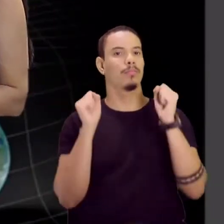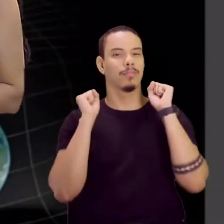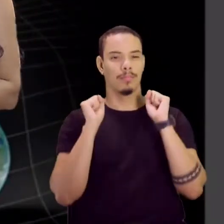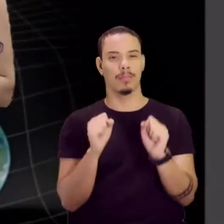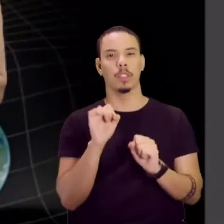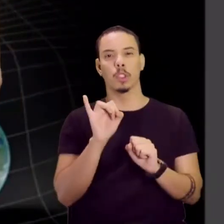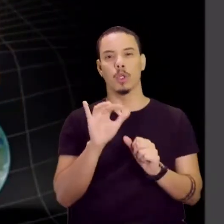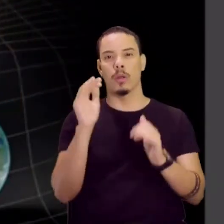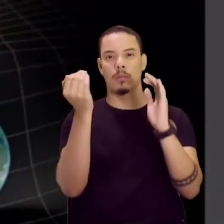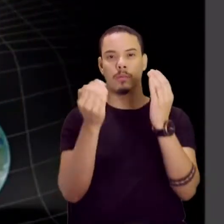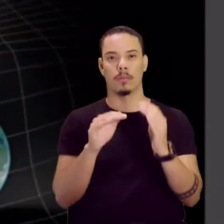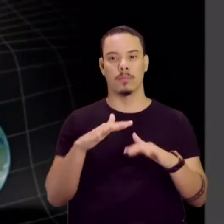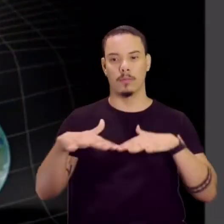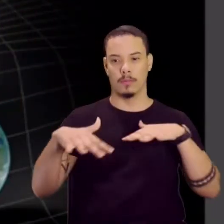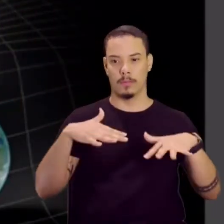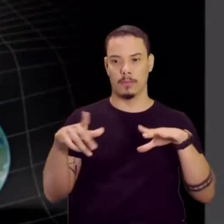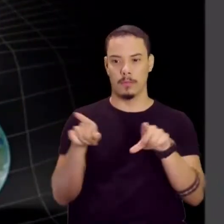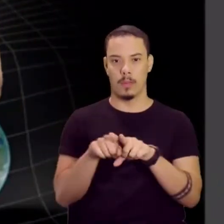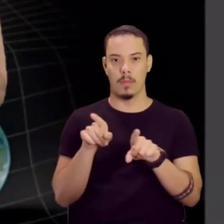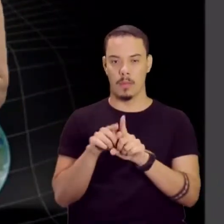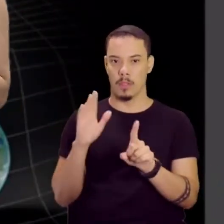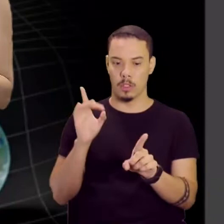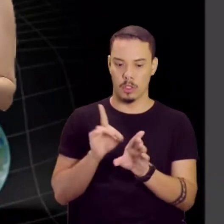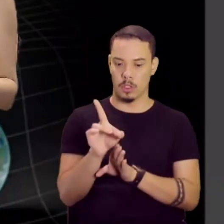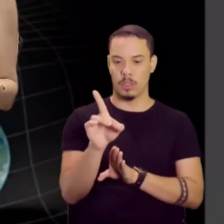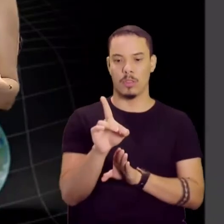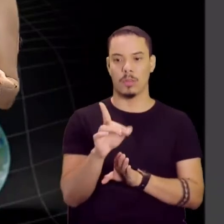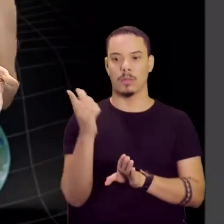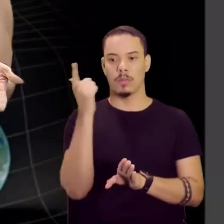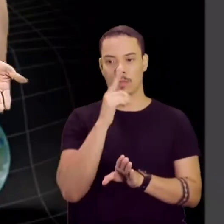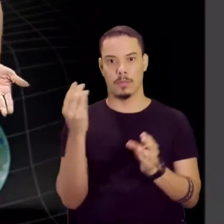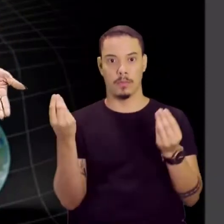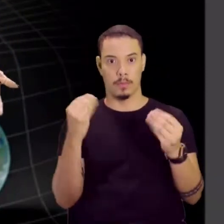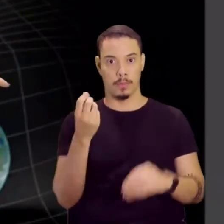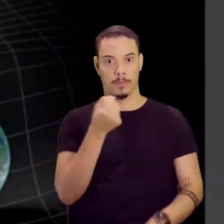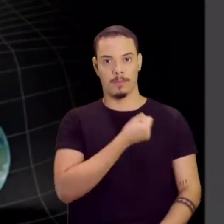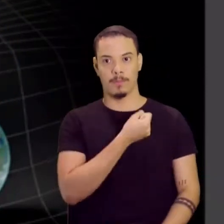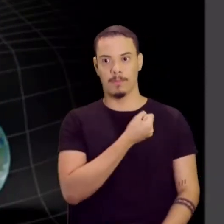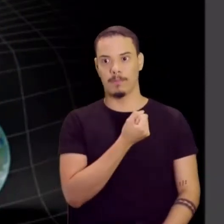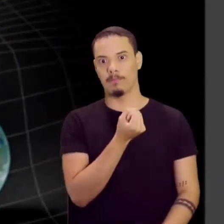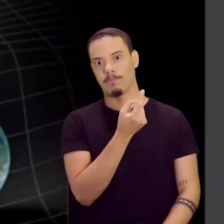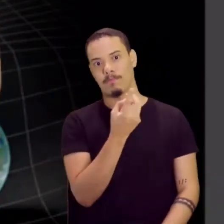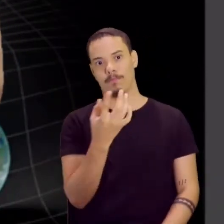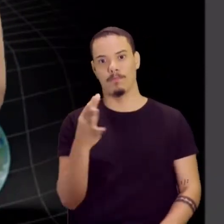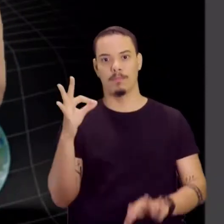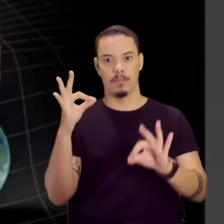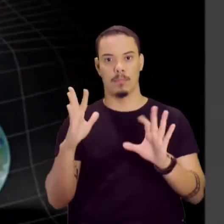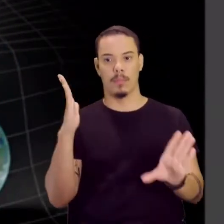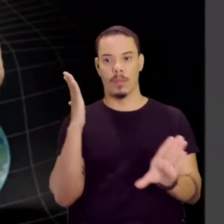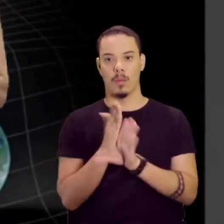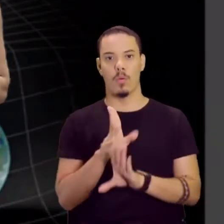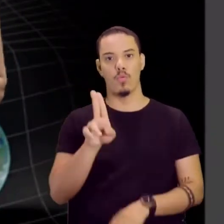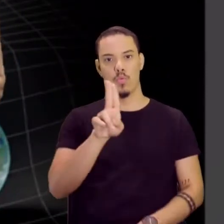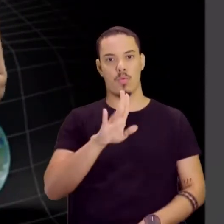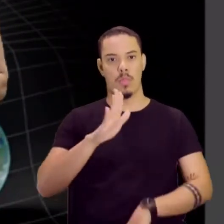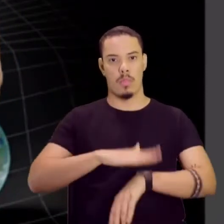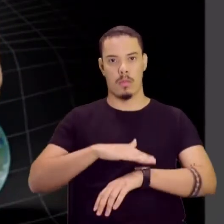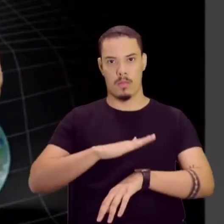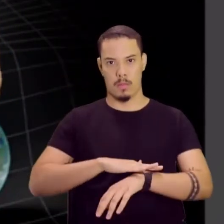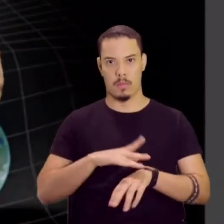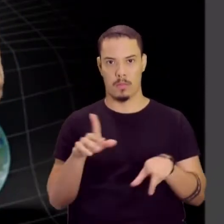dela, né? E a direção desse movimento e considerar essa taxa de variação de velocidade em função do tempo, né? Que é a nossa